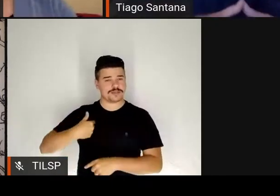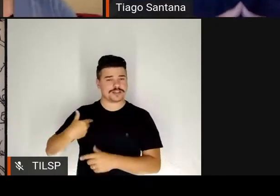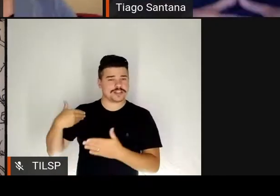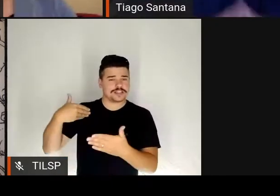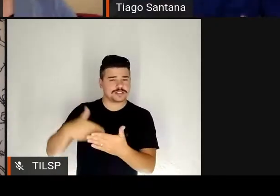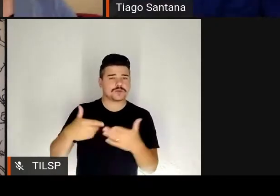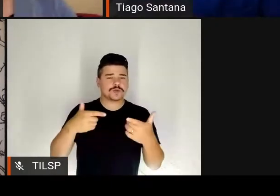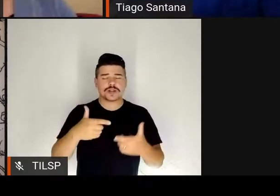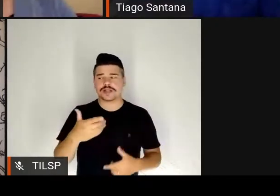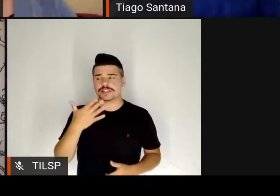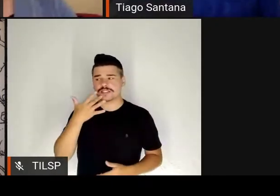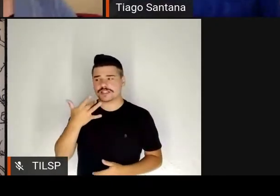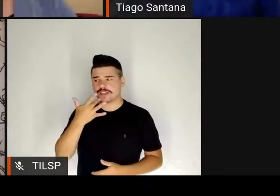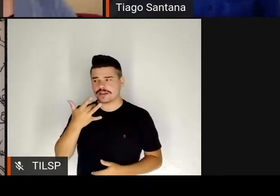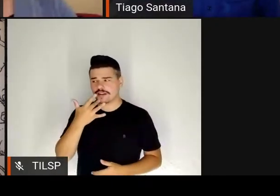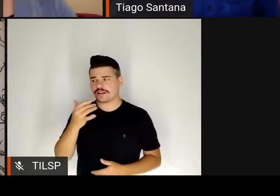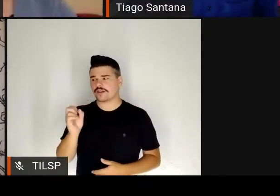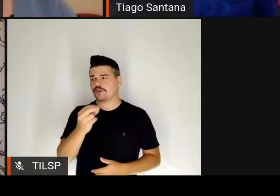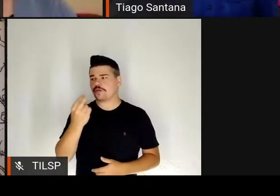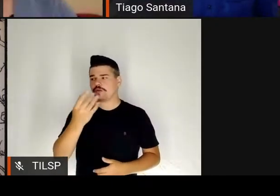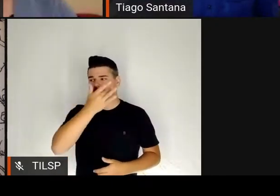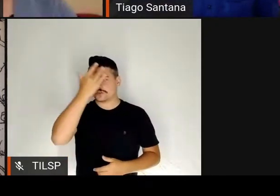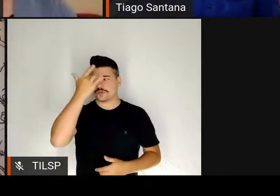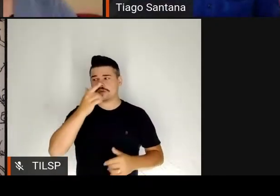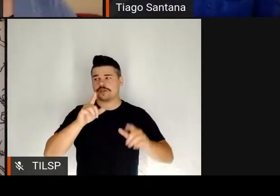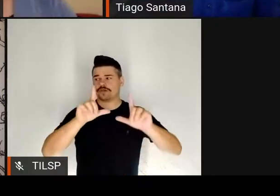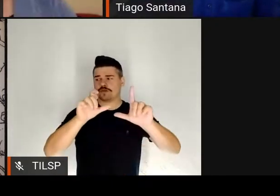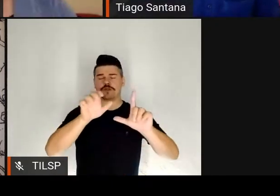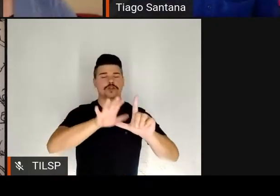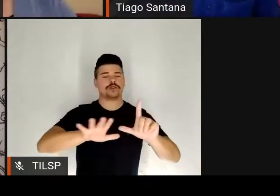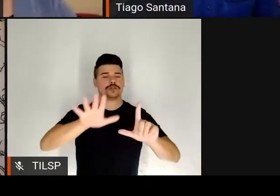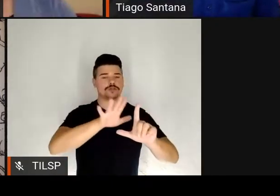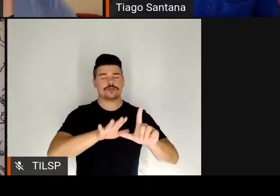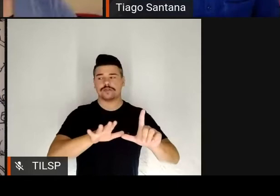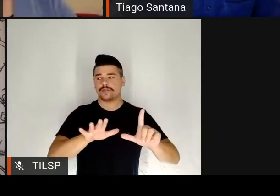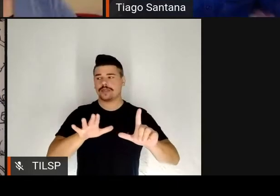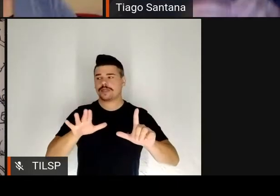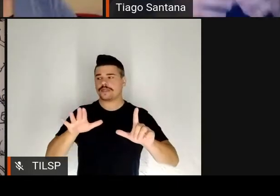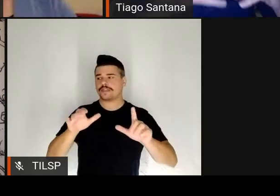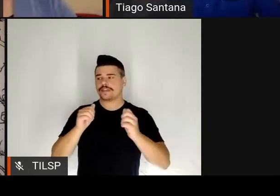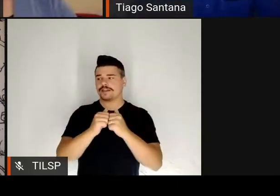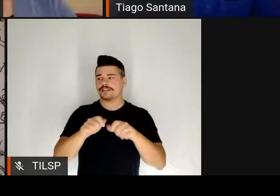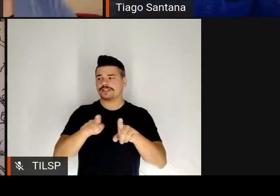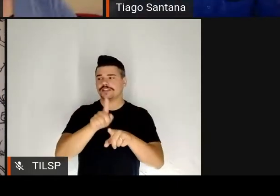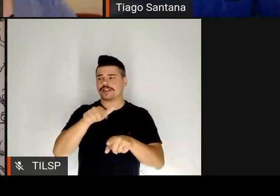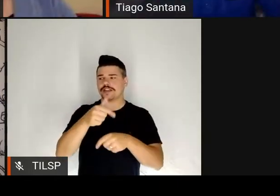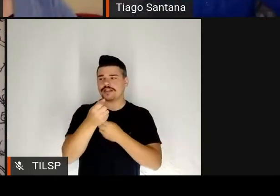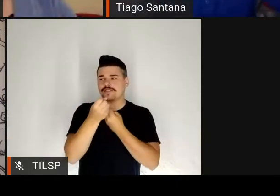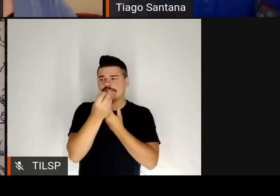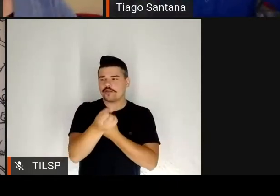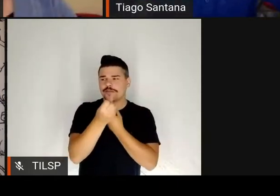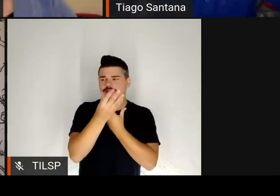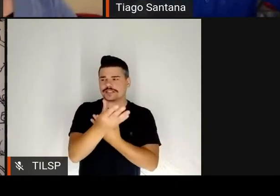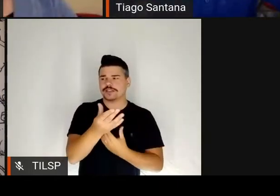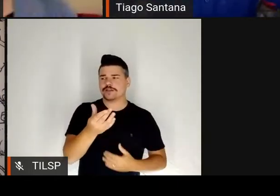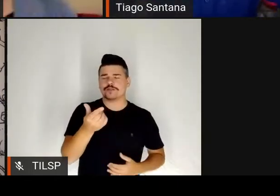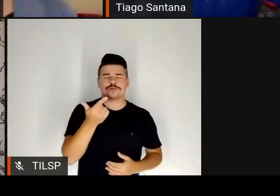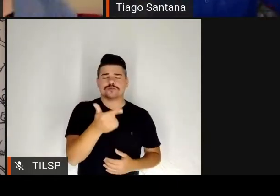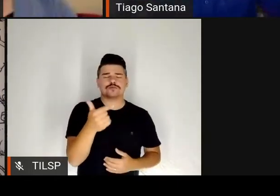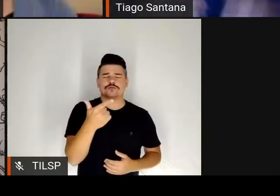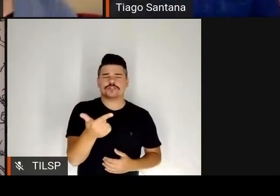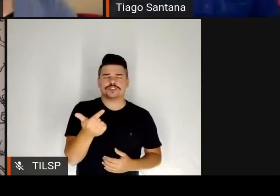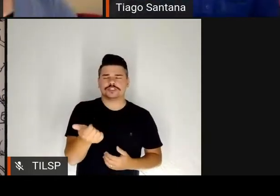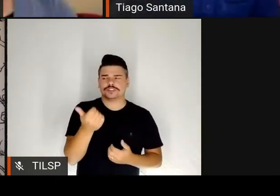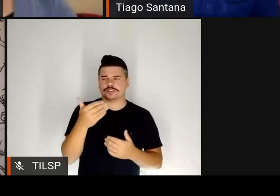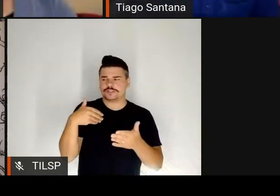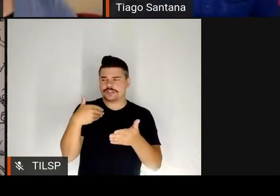mais que ele fosse um fotógrafo cearense, essa informação a gente não tinha, ela passou muito, eu acho que o livro traz